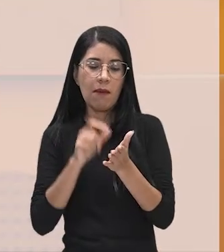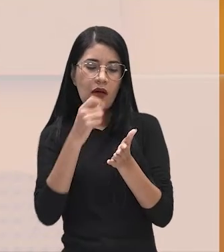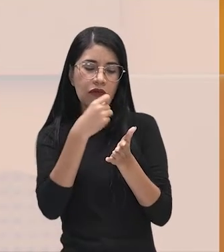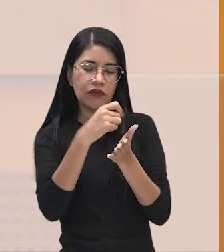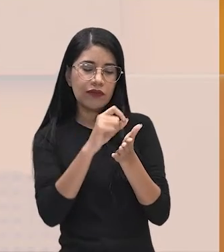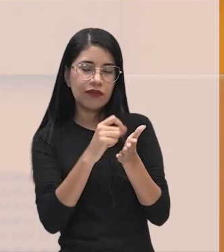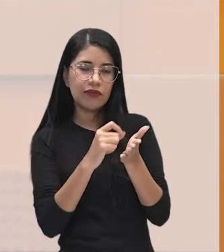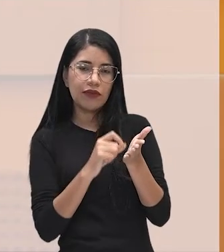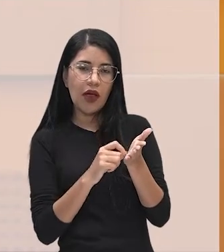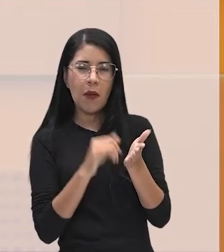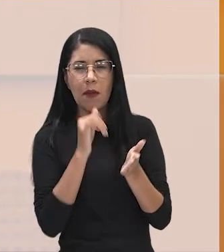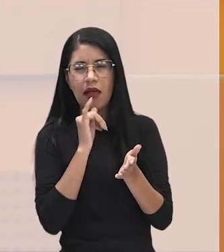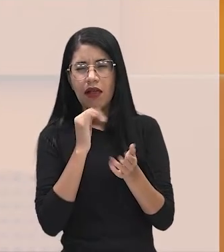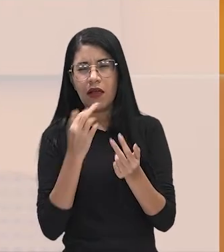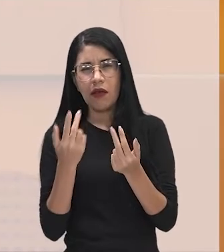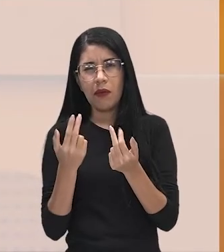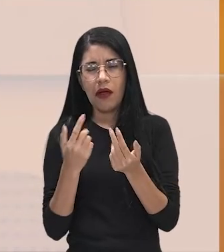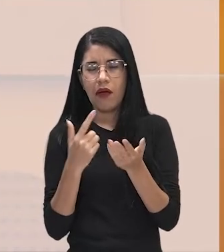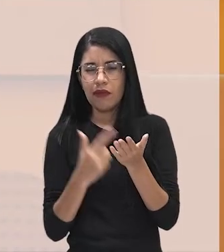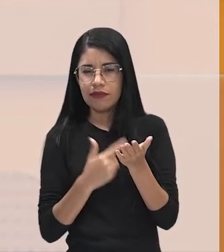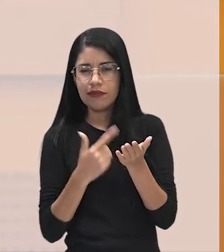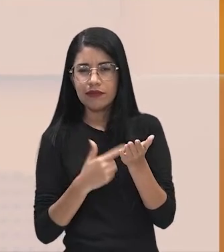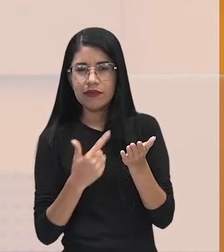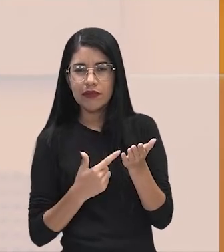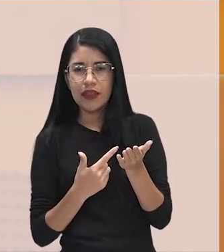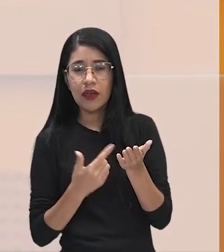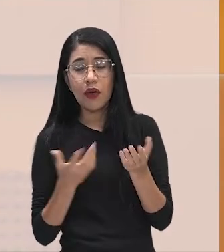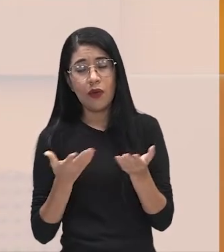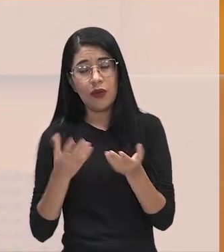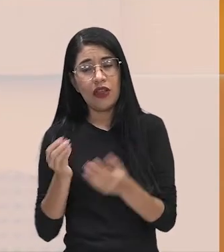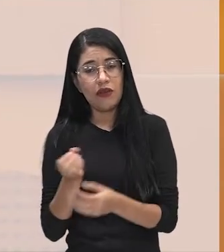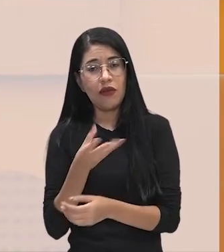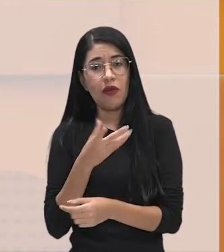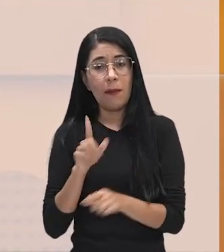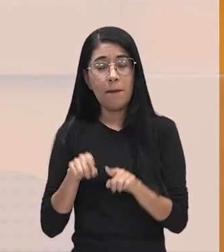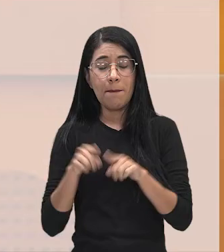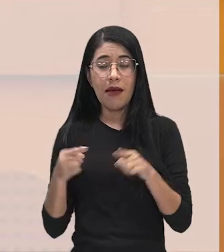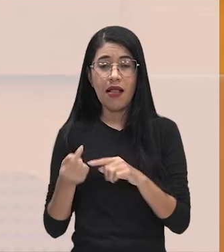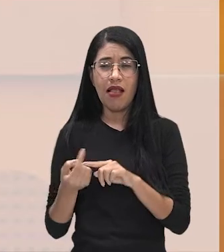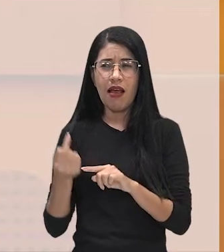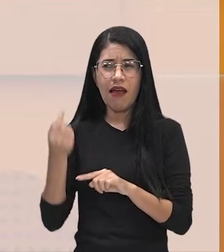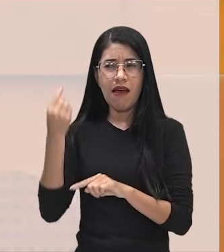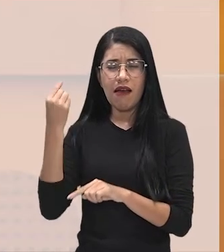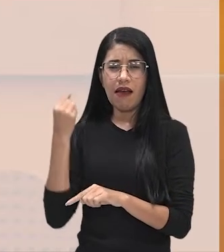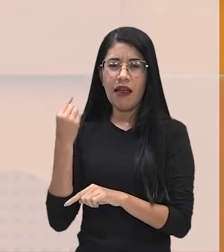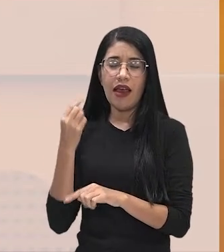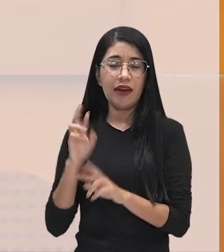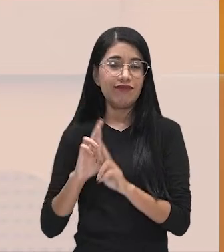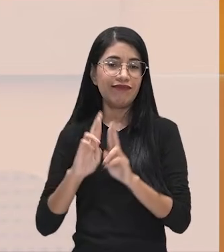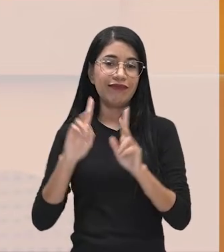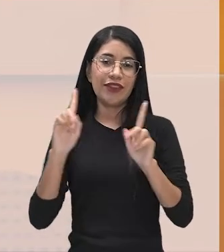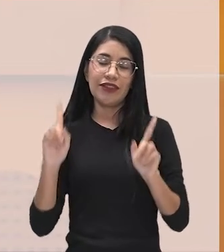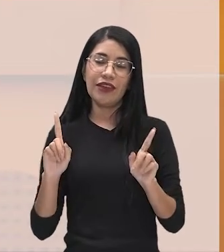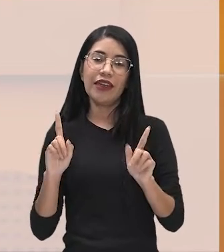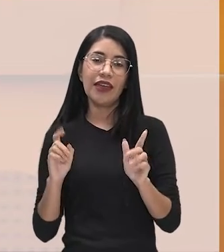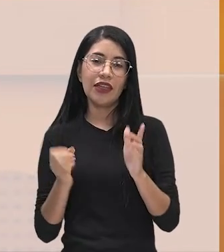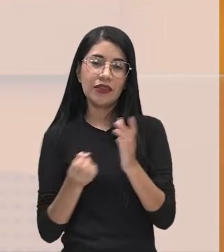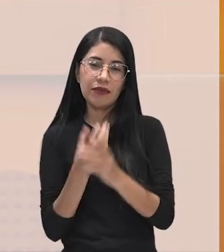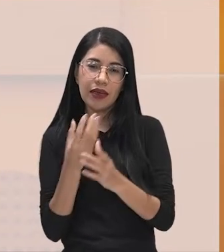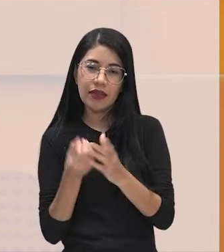do nosso caderninho. Só que o nosso caderno hoje é moderno, né, gente? Naquele período, então, era um outro tipo de produção,